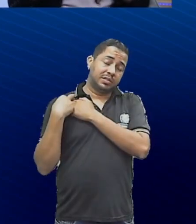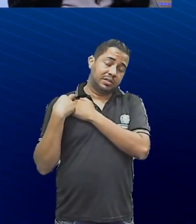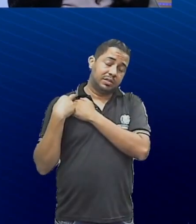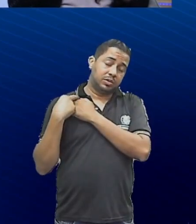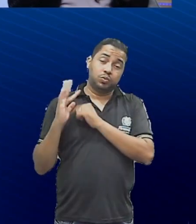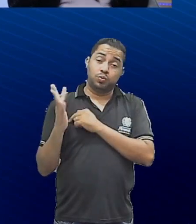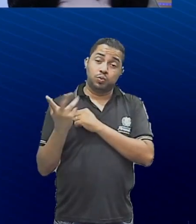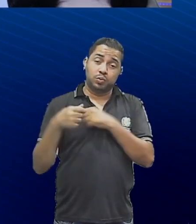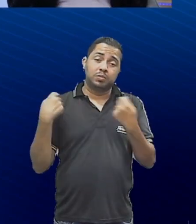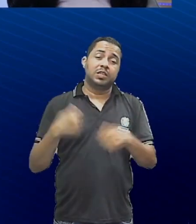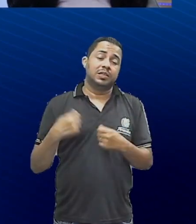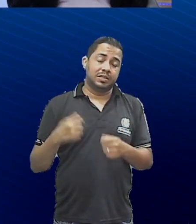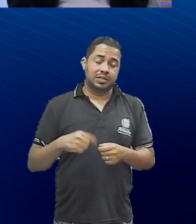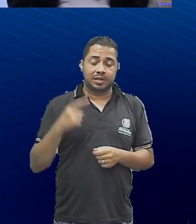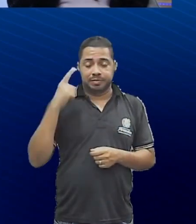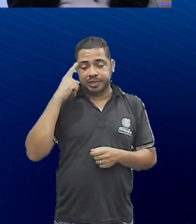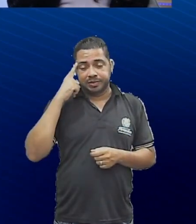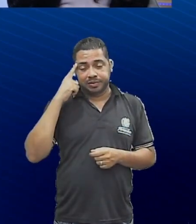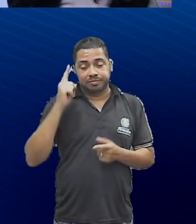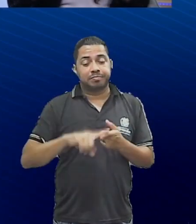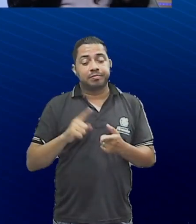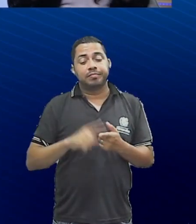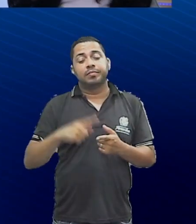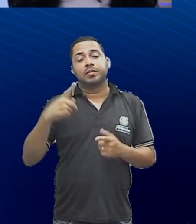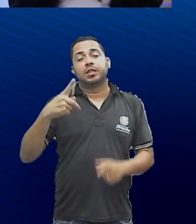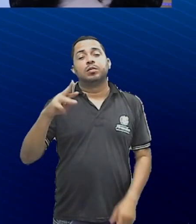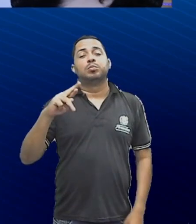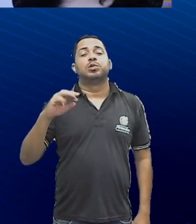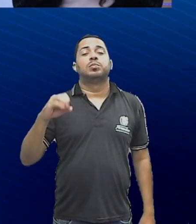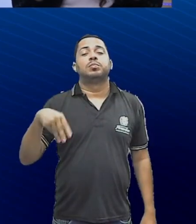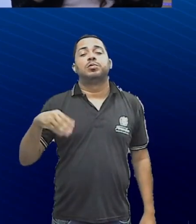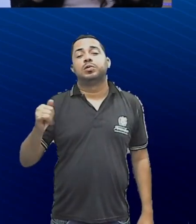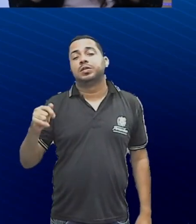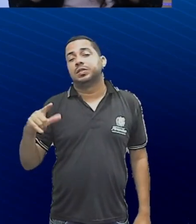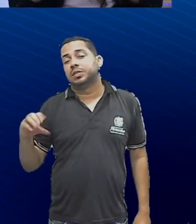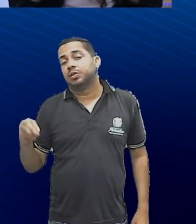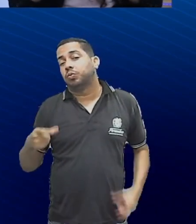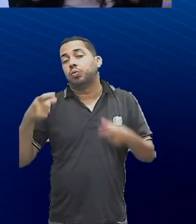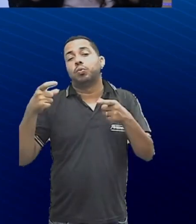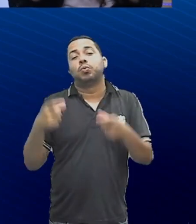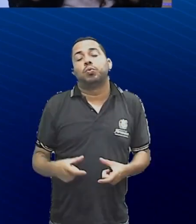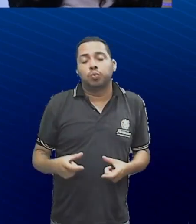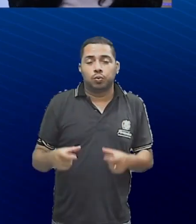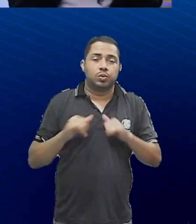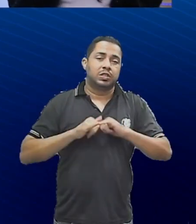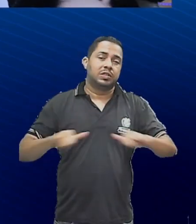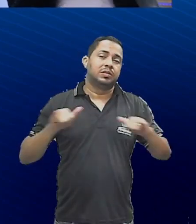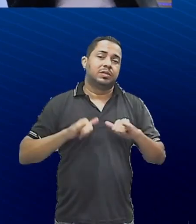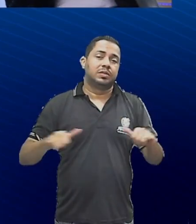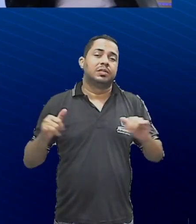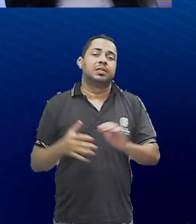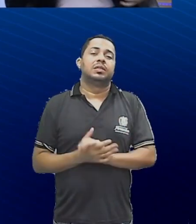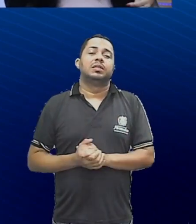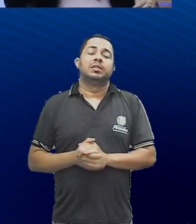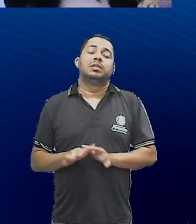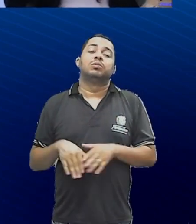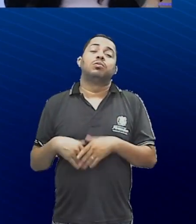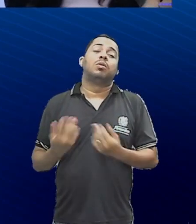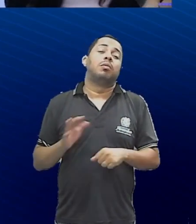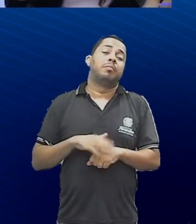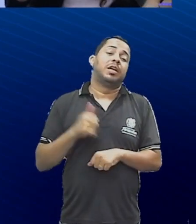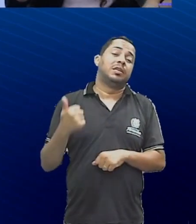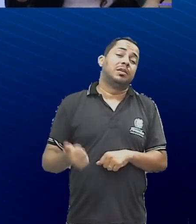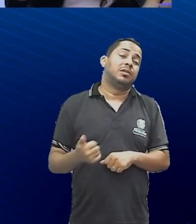marketing. E aí a promoção, né? Onde é que vai ser anunciado, qual o